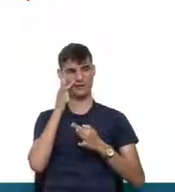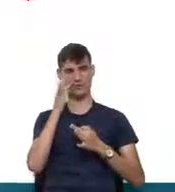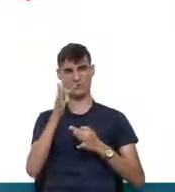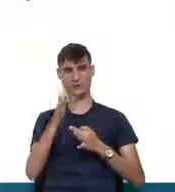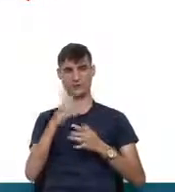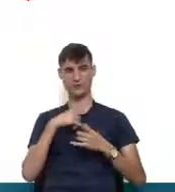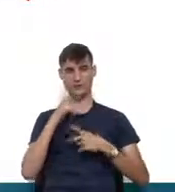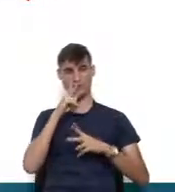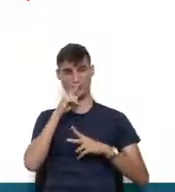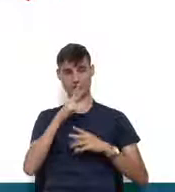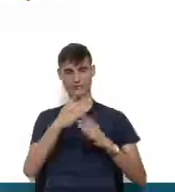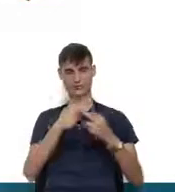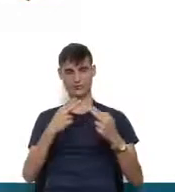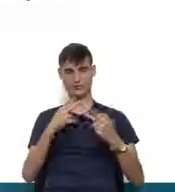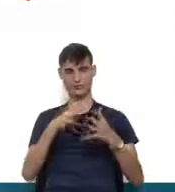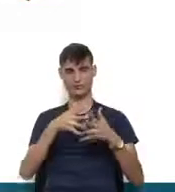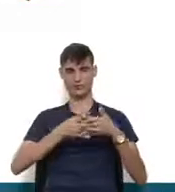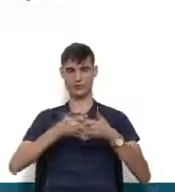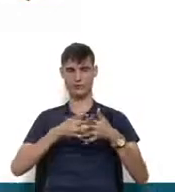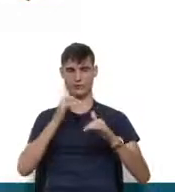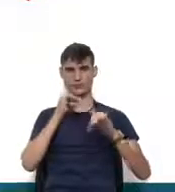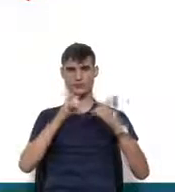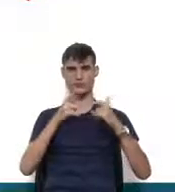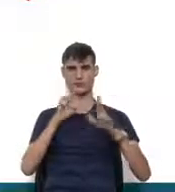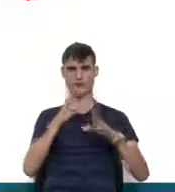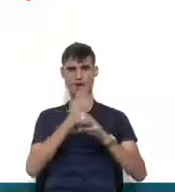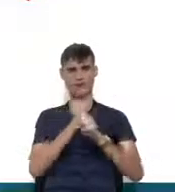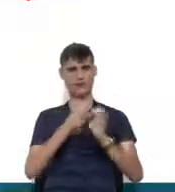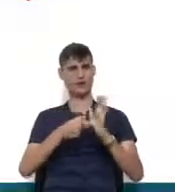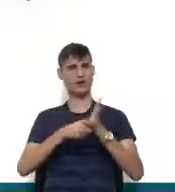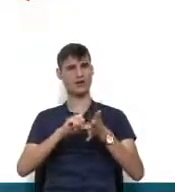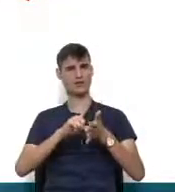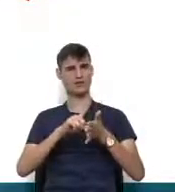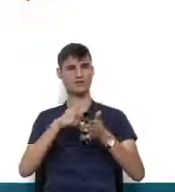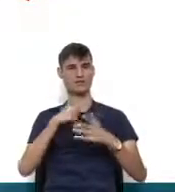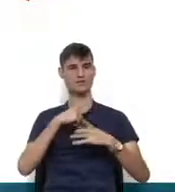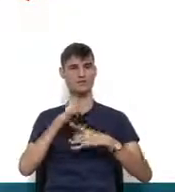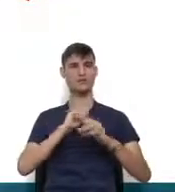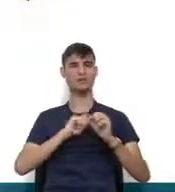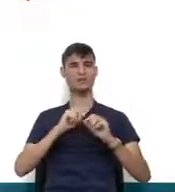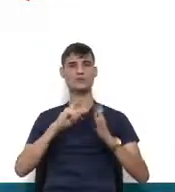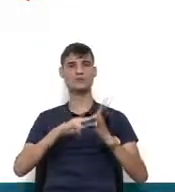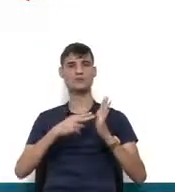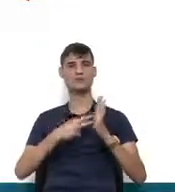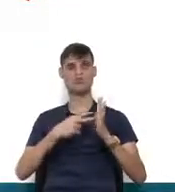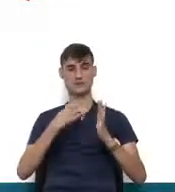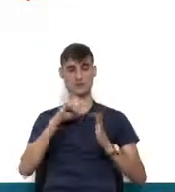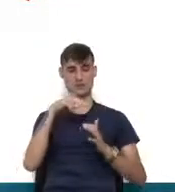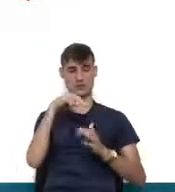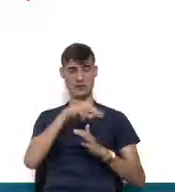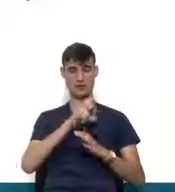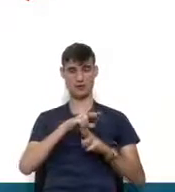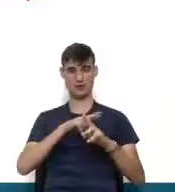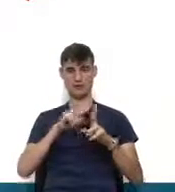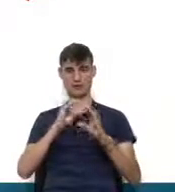eletromotriz. Considerando o que a gente já calculou no slide anterior, nós temos que, se o n for